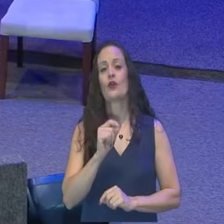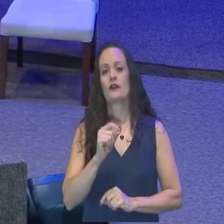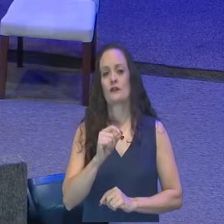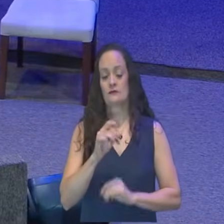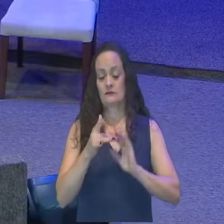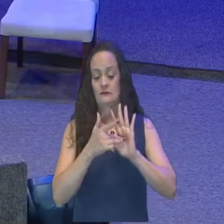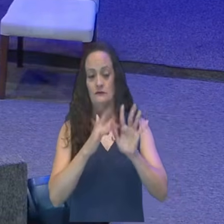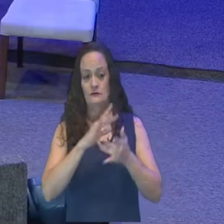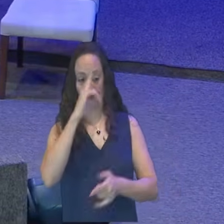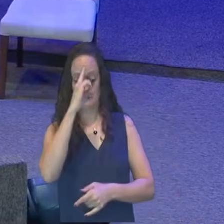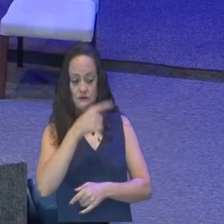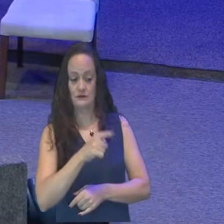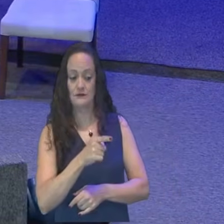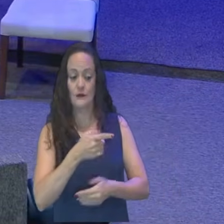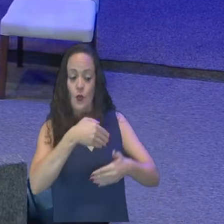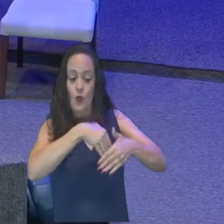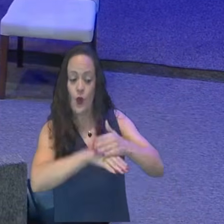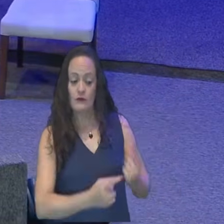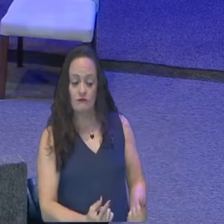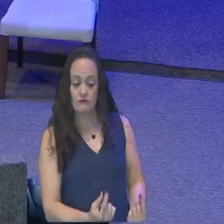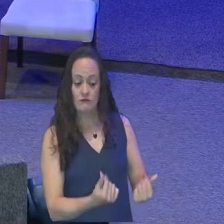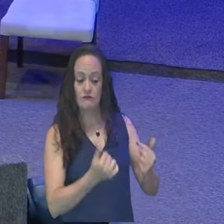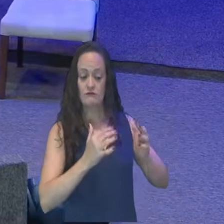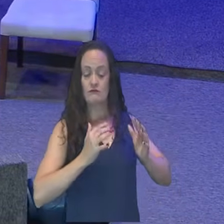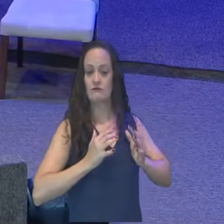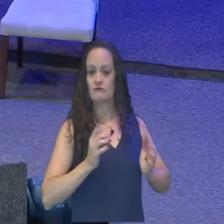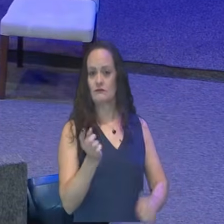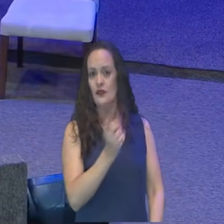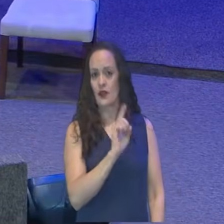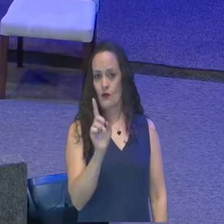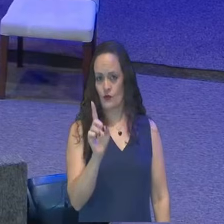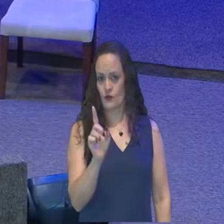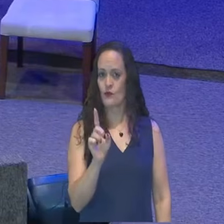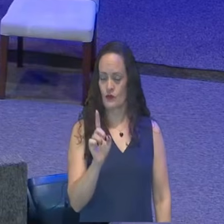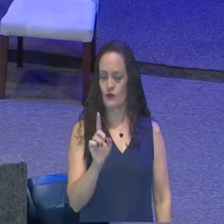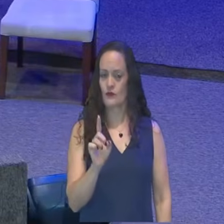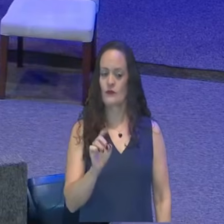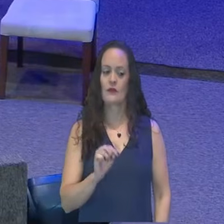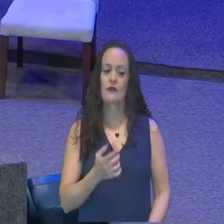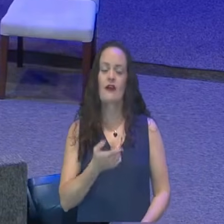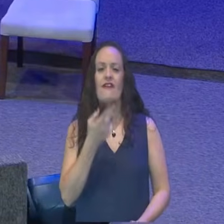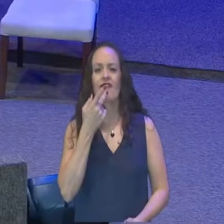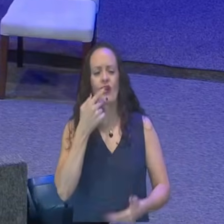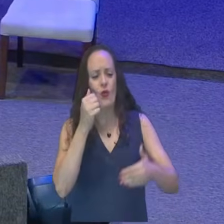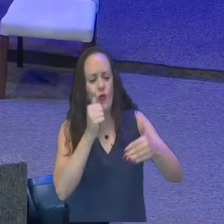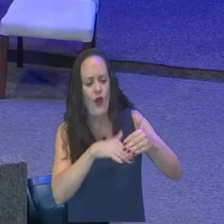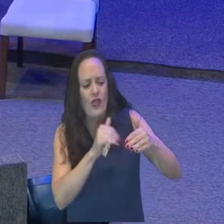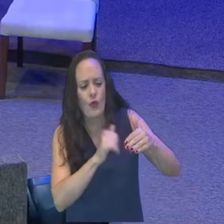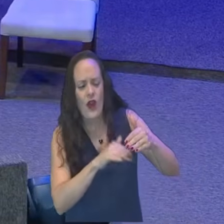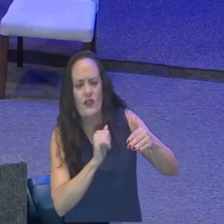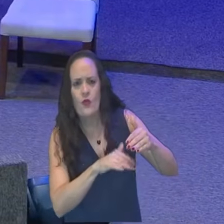não acumulem tesouros, nós podemos traduzir ela como: parem